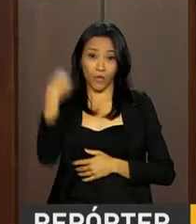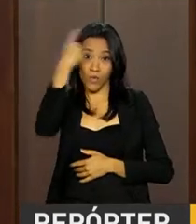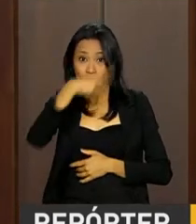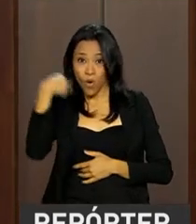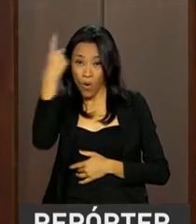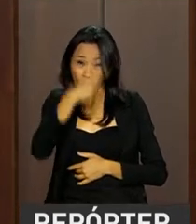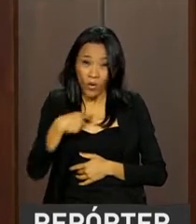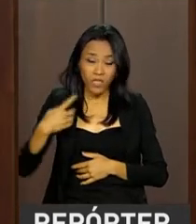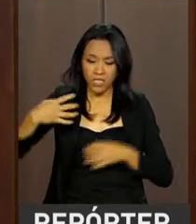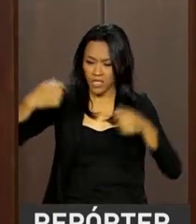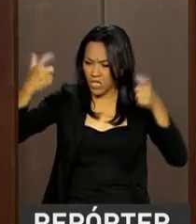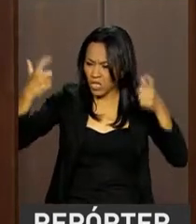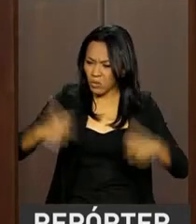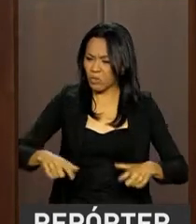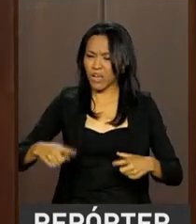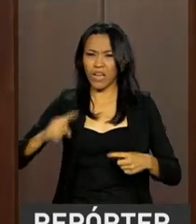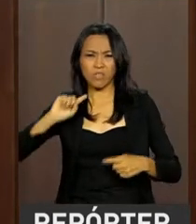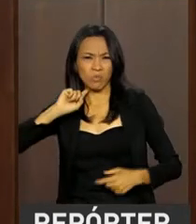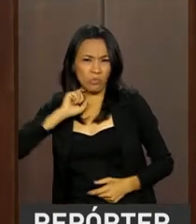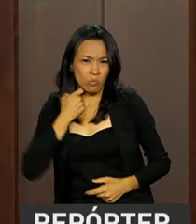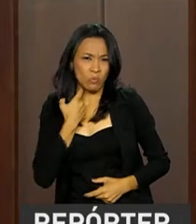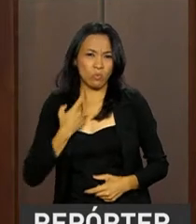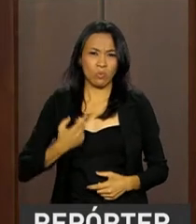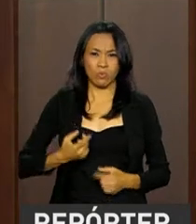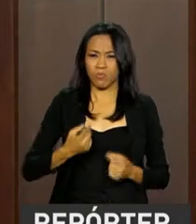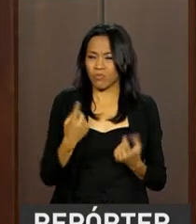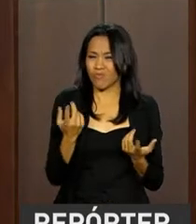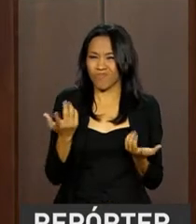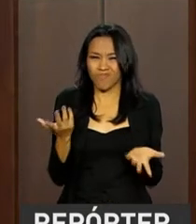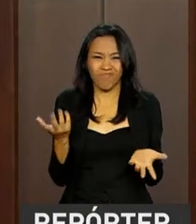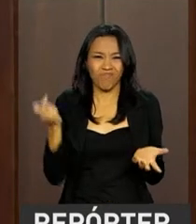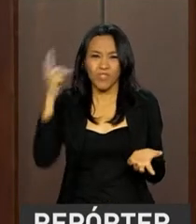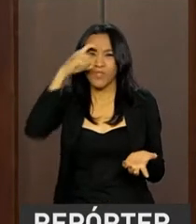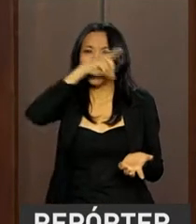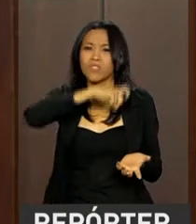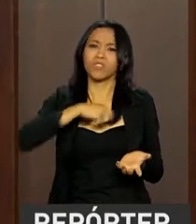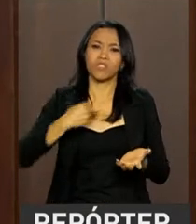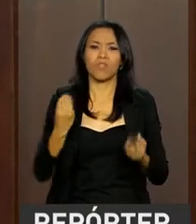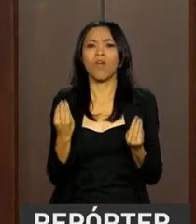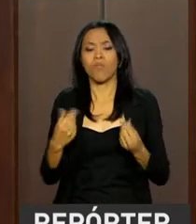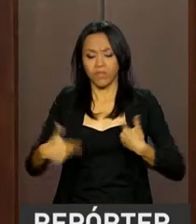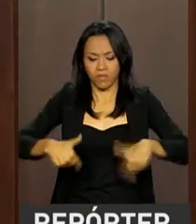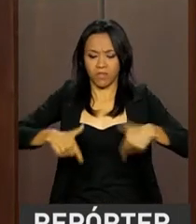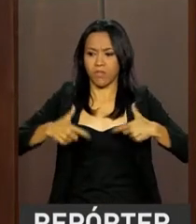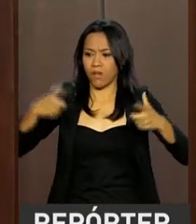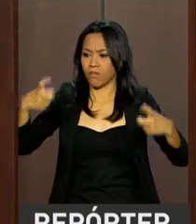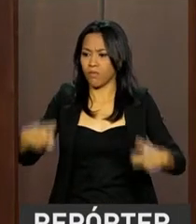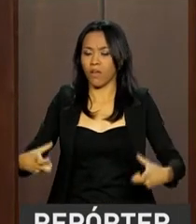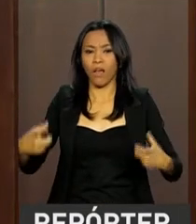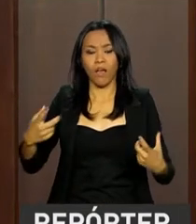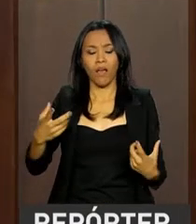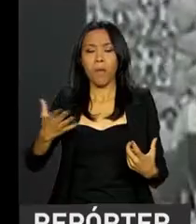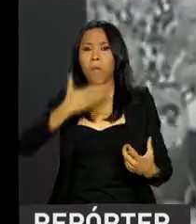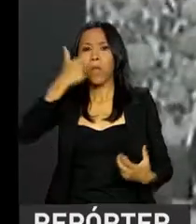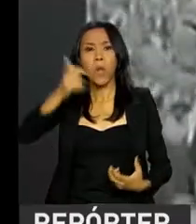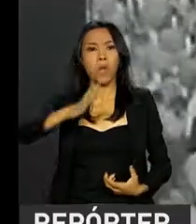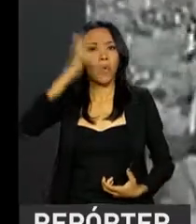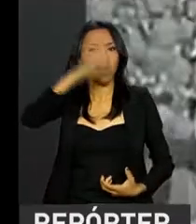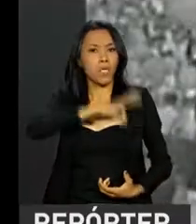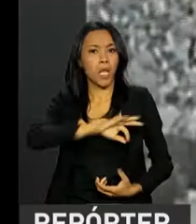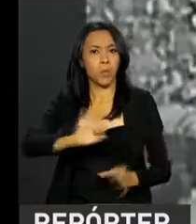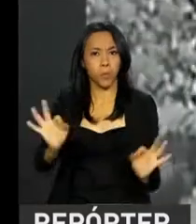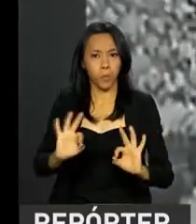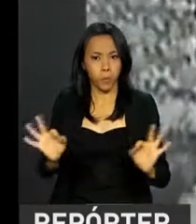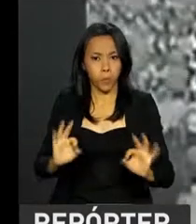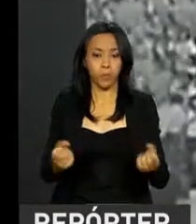insalubres, cansativas, tá? E sem terem perspectivas de ganhos e melhorias de vida. No início